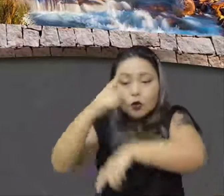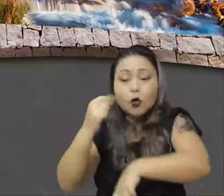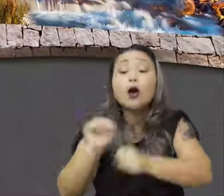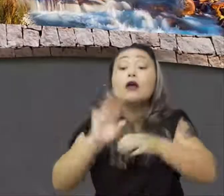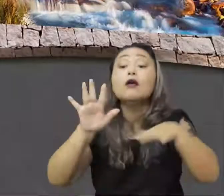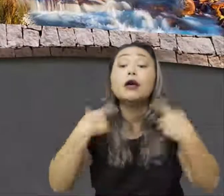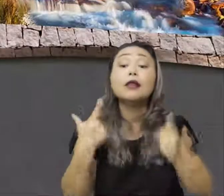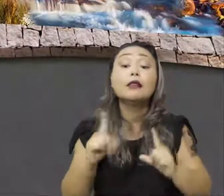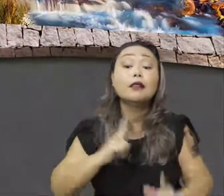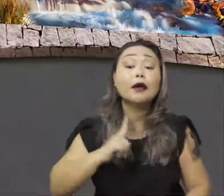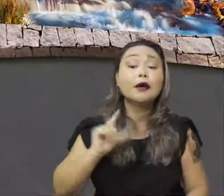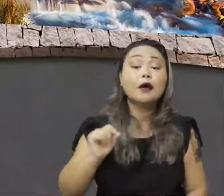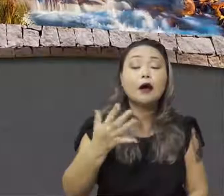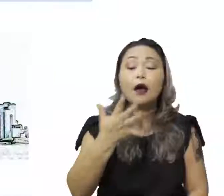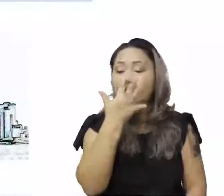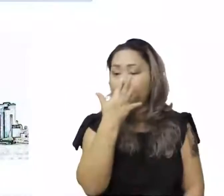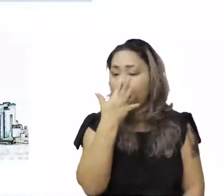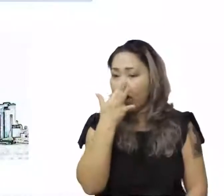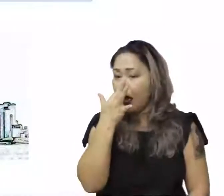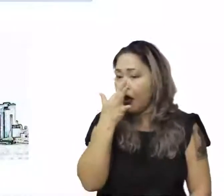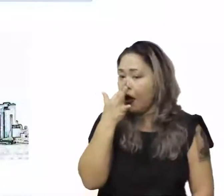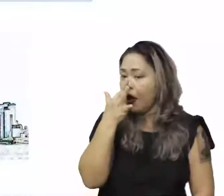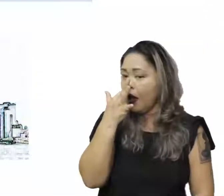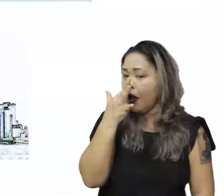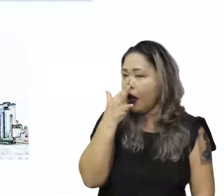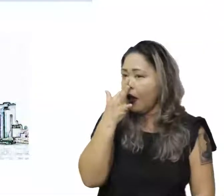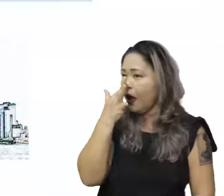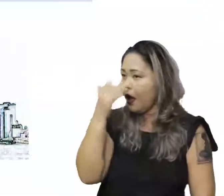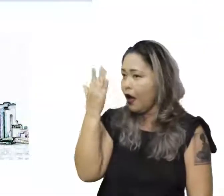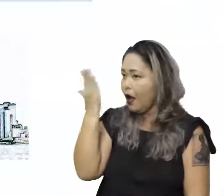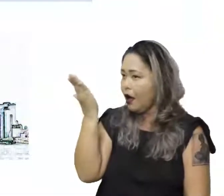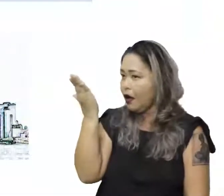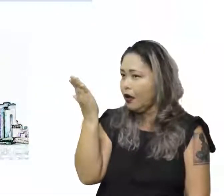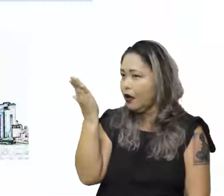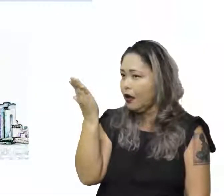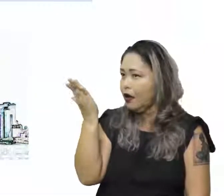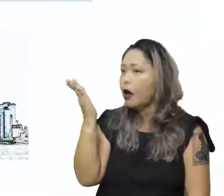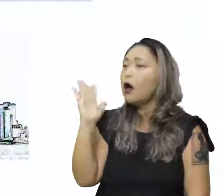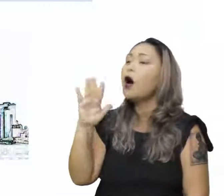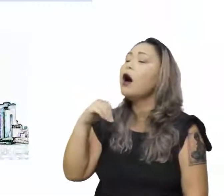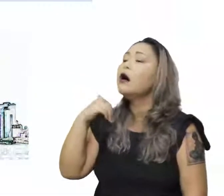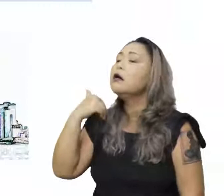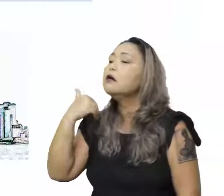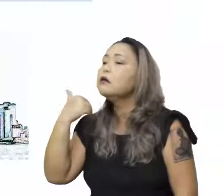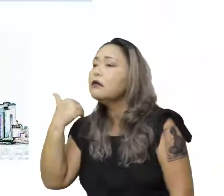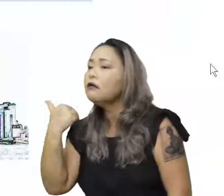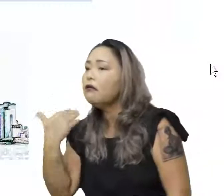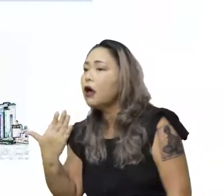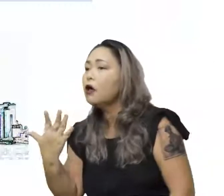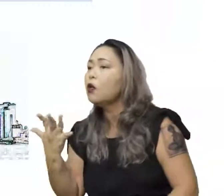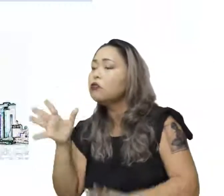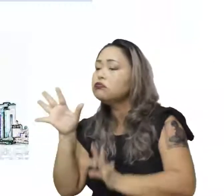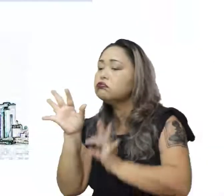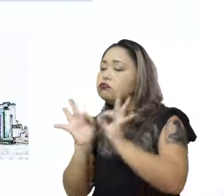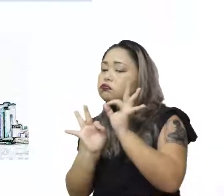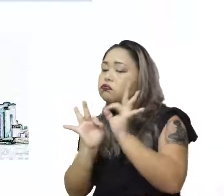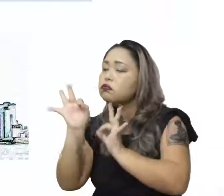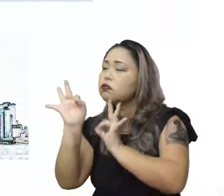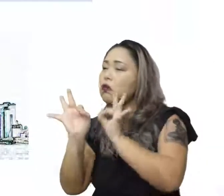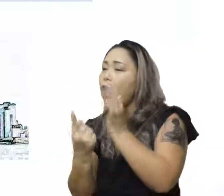ter que, observa o que nós temos no texto agora, ó. Veio uma formação de uma